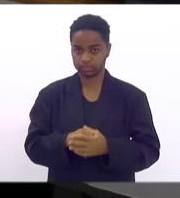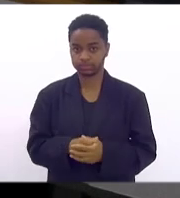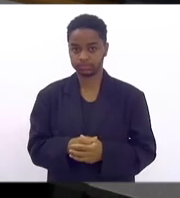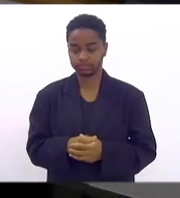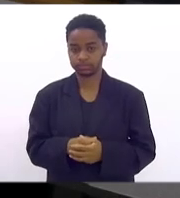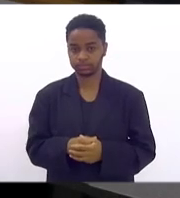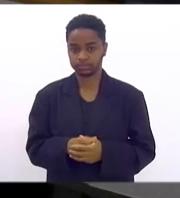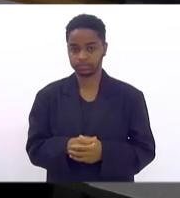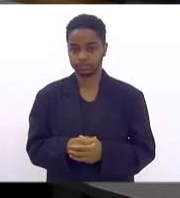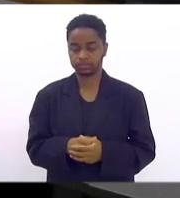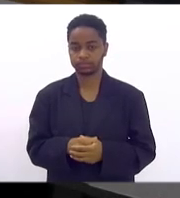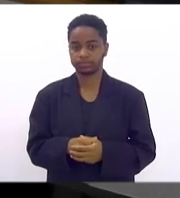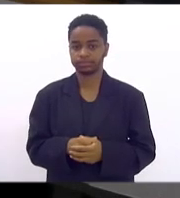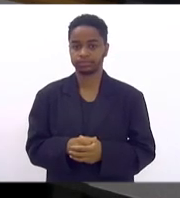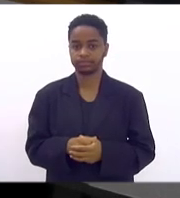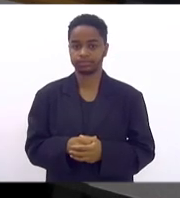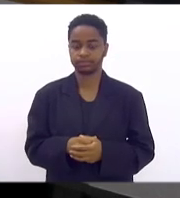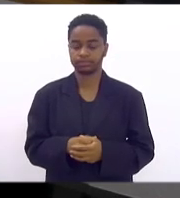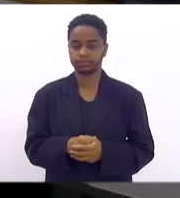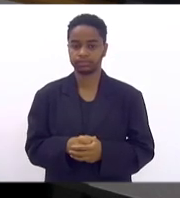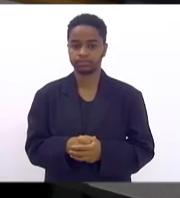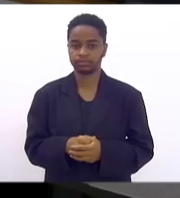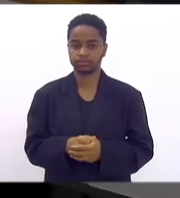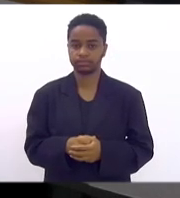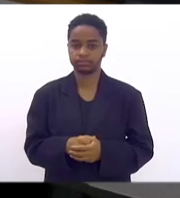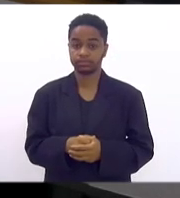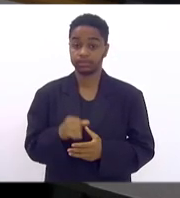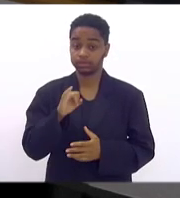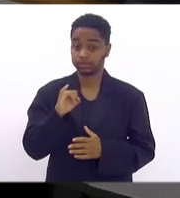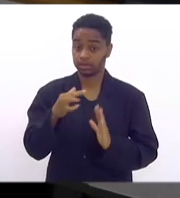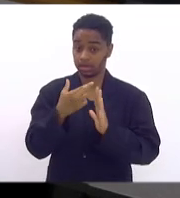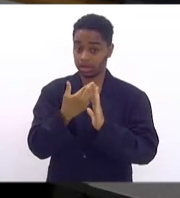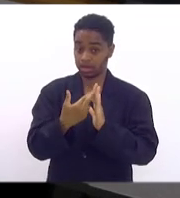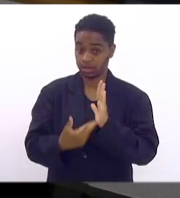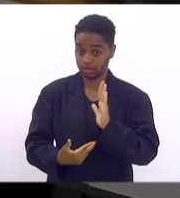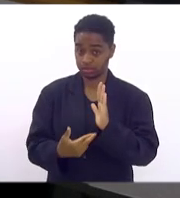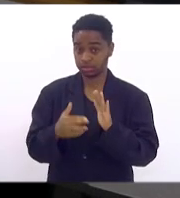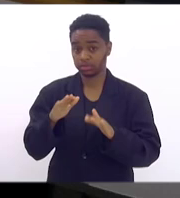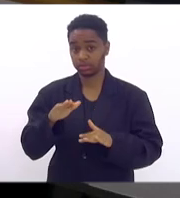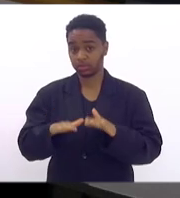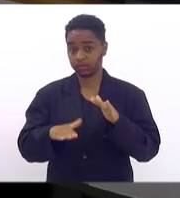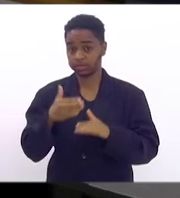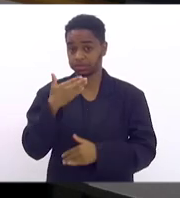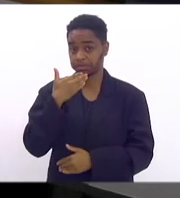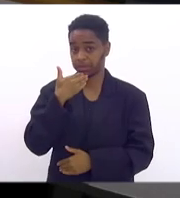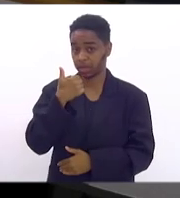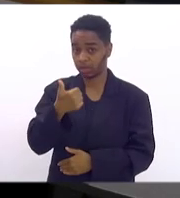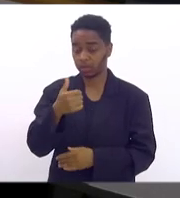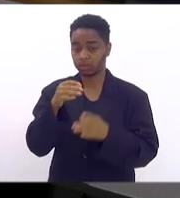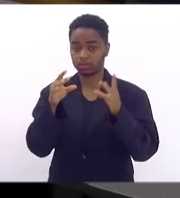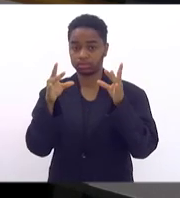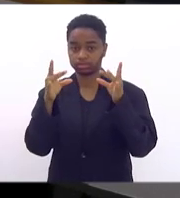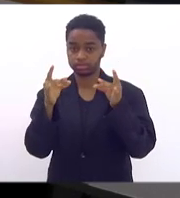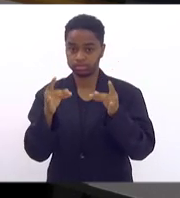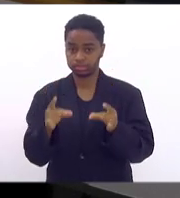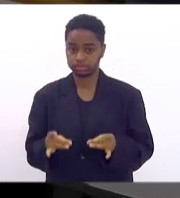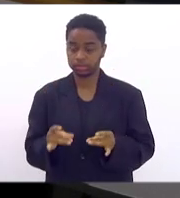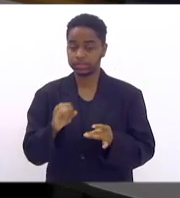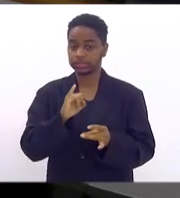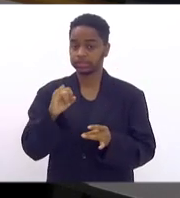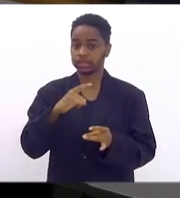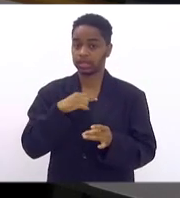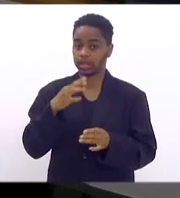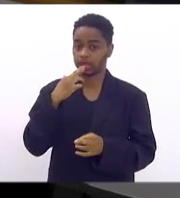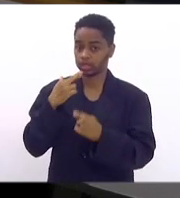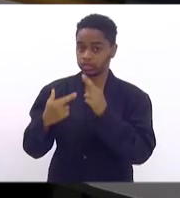ser formulada. Se esse relatório não ficaria mais robusto com essas respostas